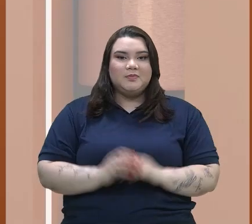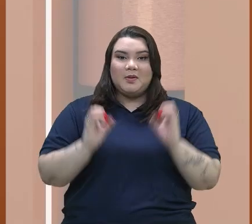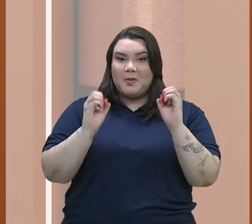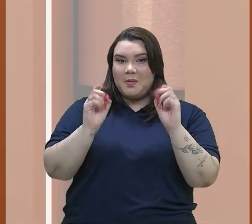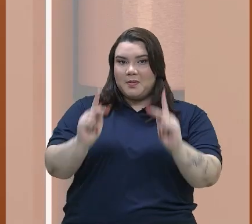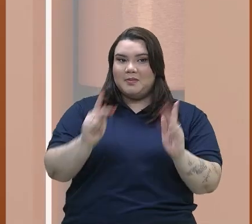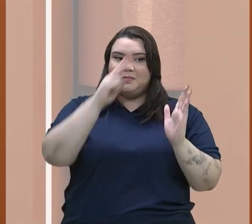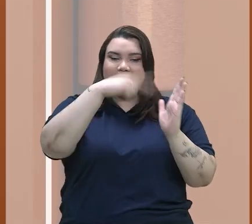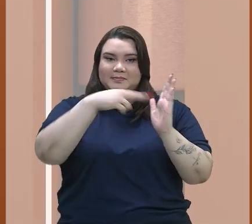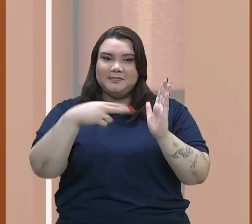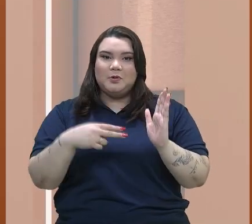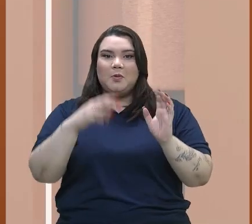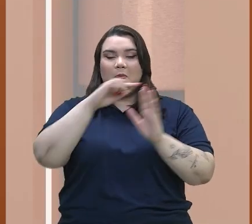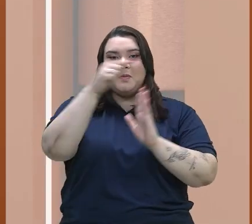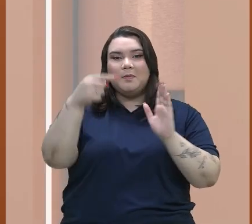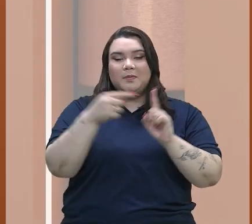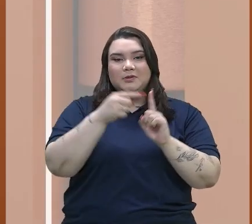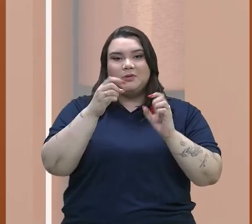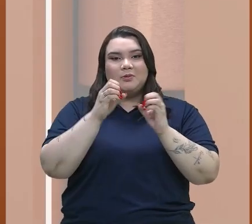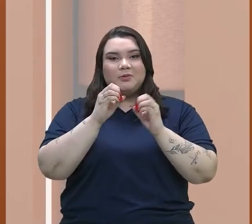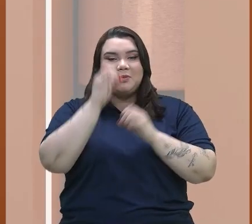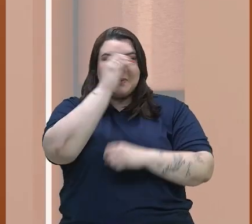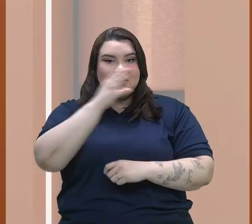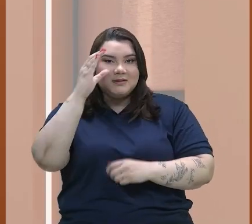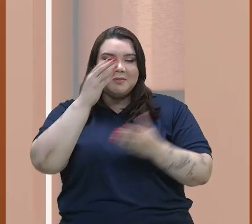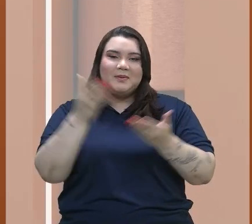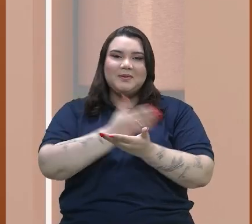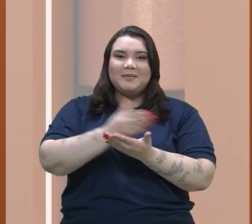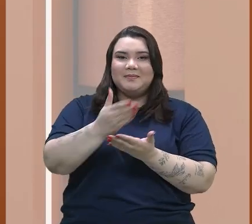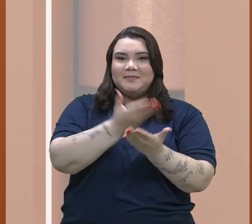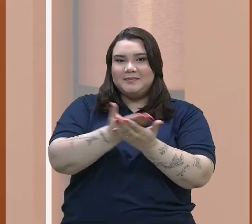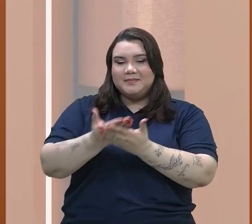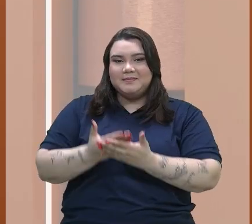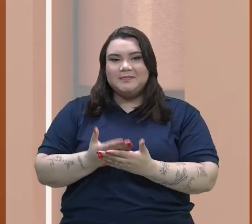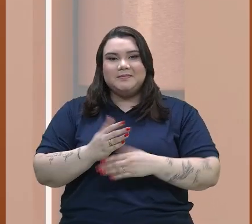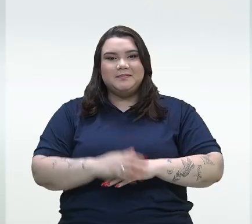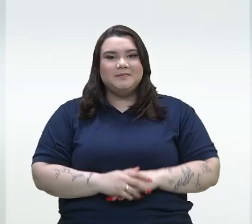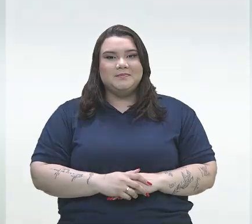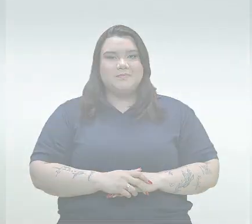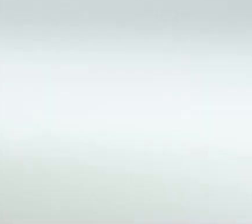Feita a apresentação do objeto de conhecimento, a gente vai dar início à nossa aula.